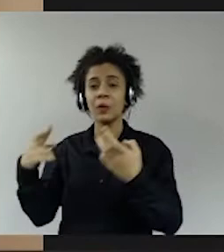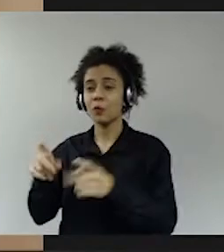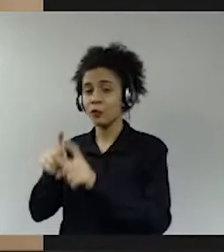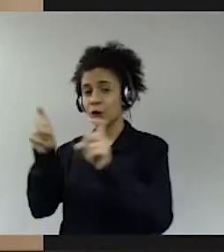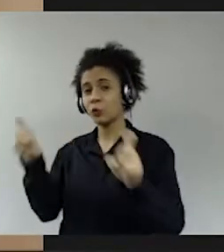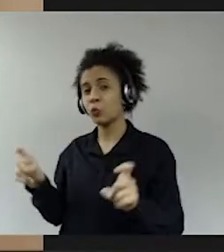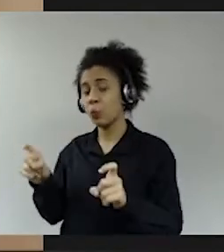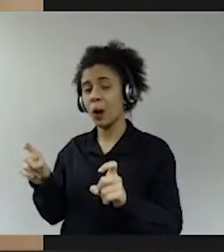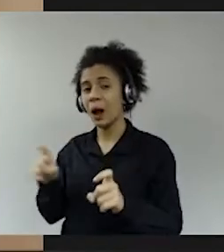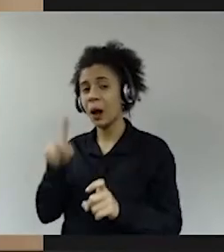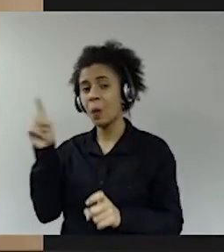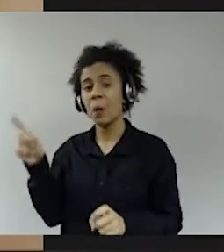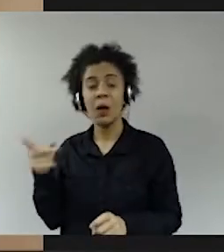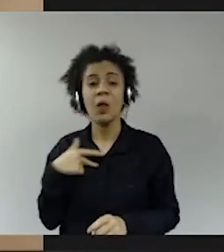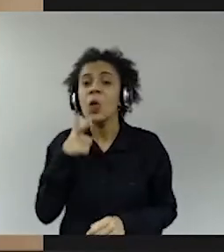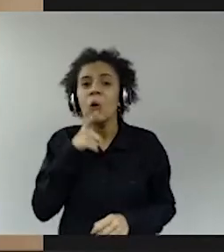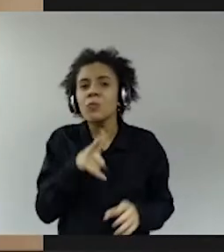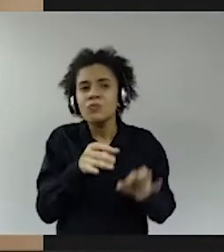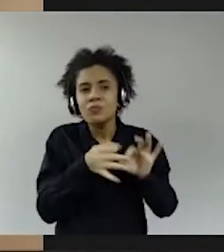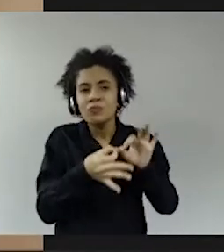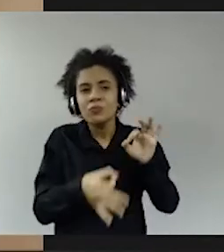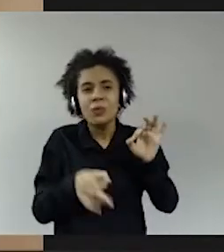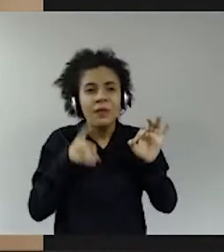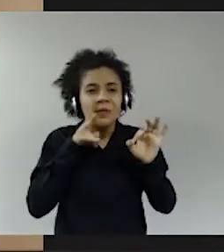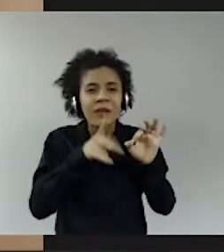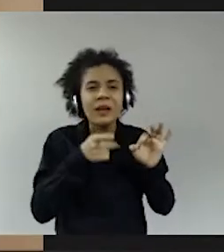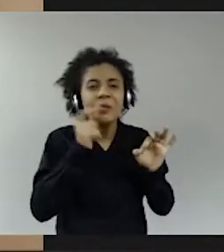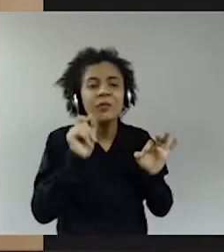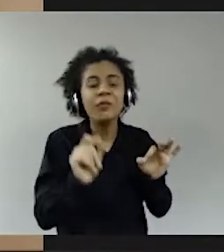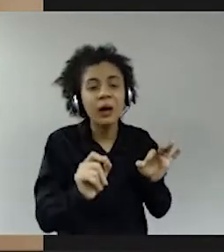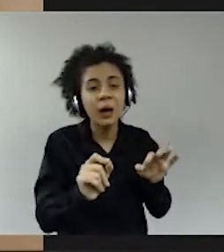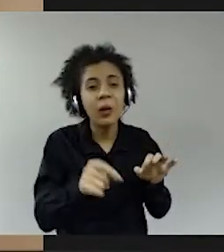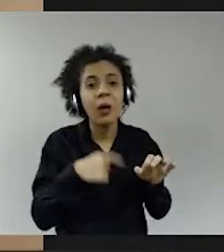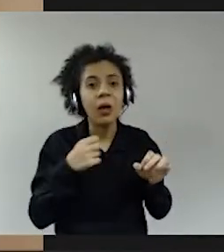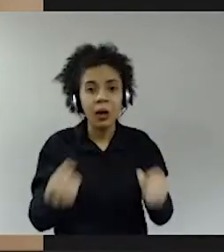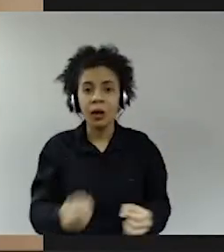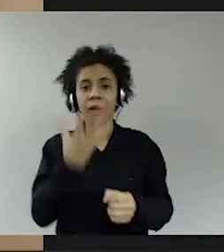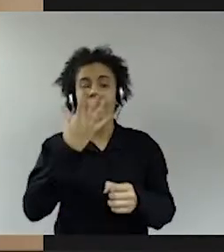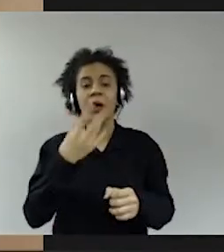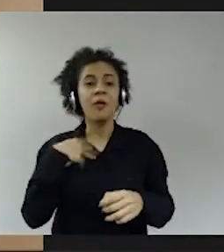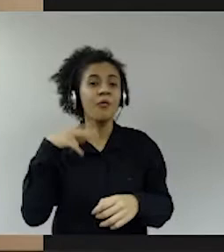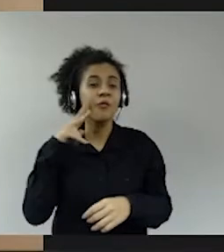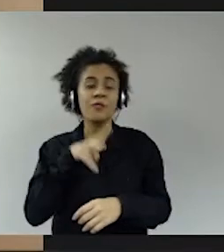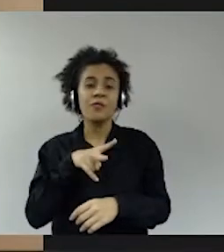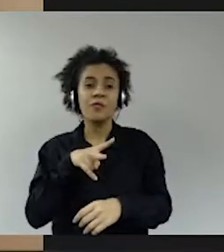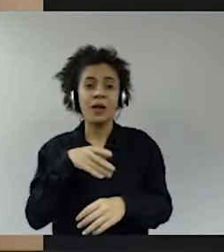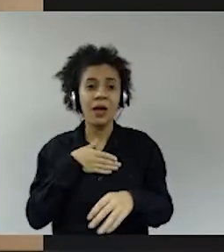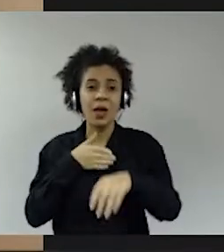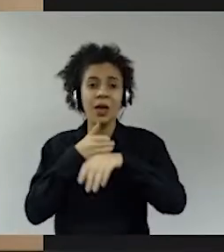pude acompanhar uma única linha da fala do doutor César. Quando eu liguei aqui e